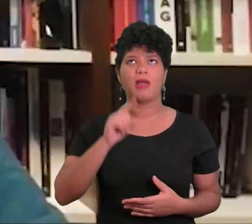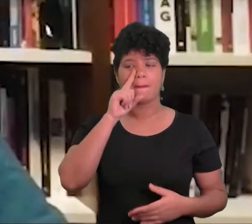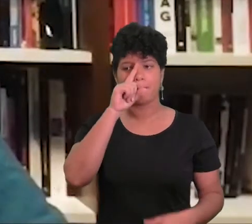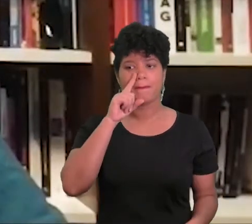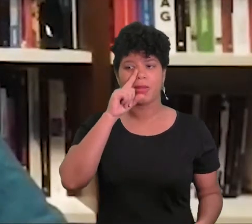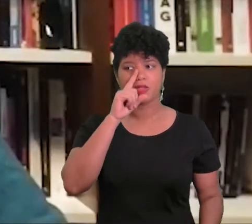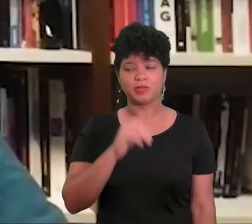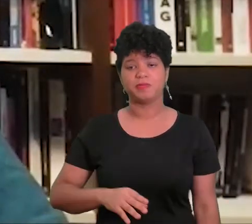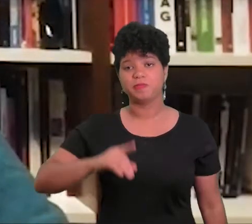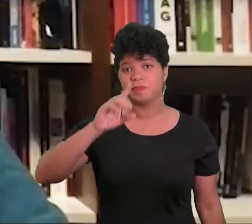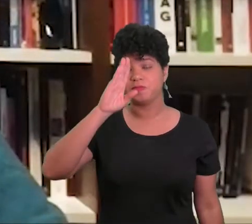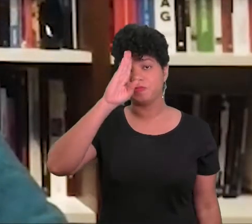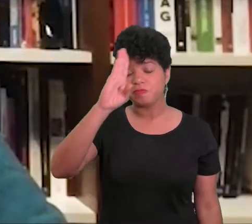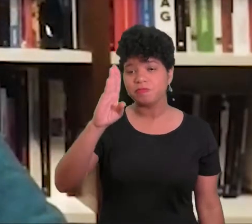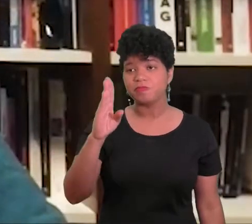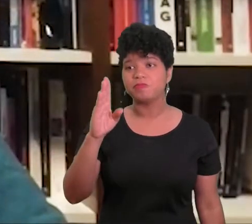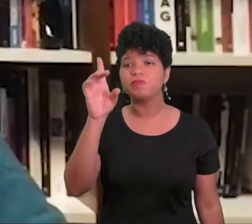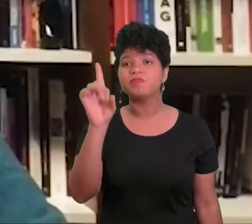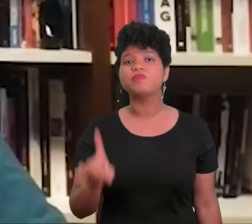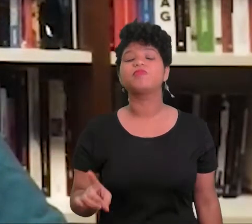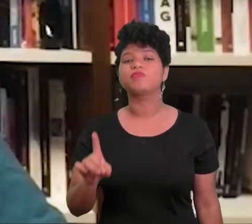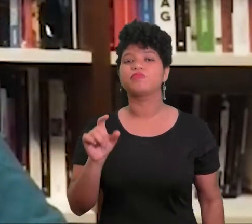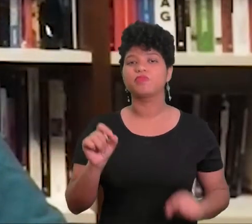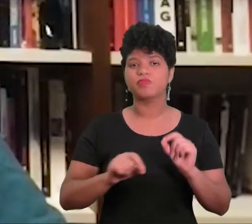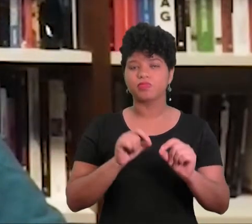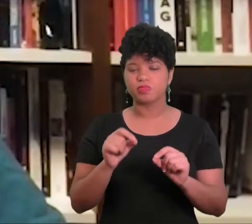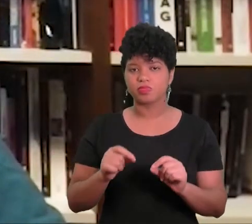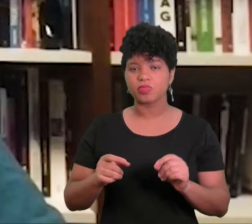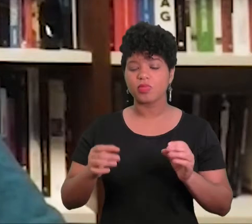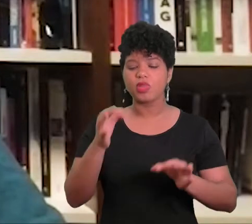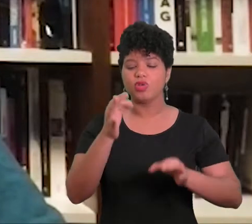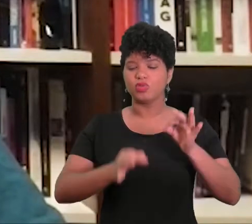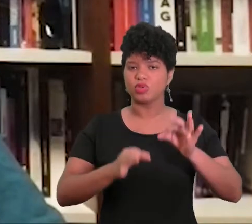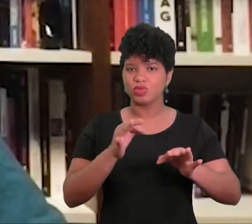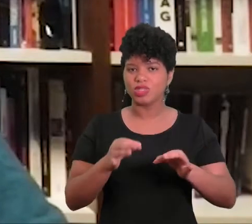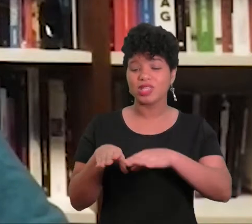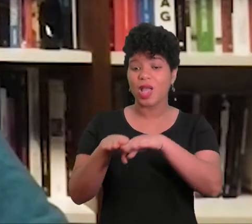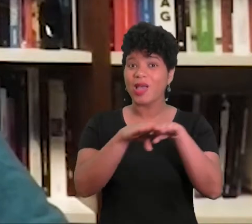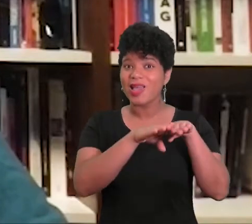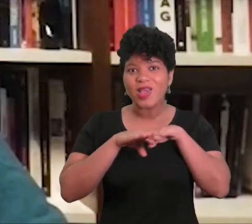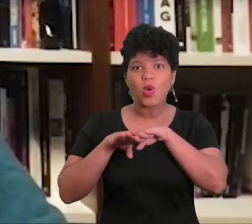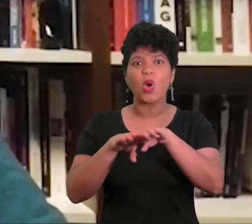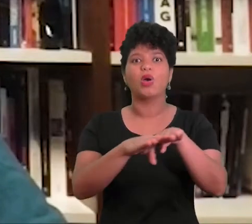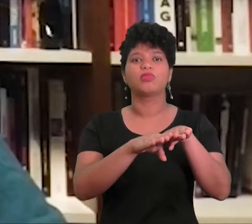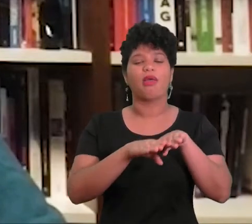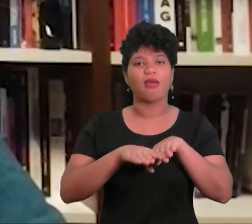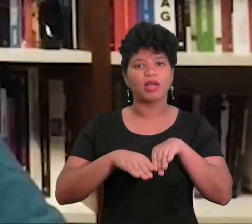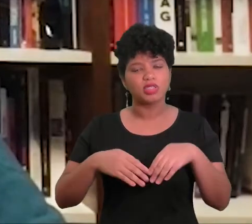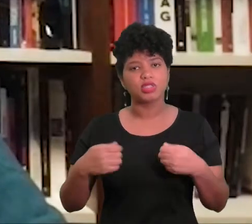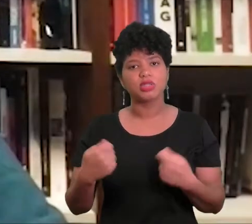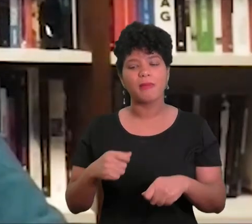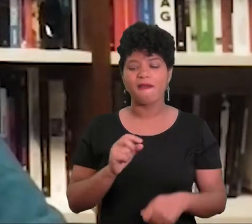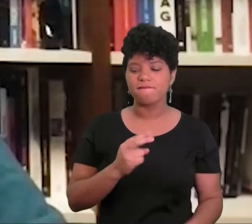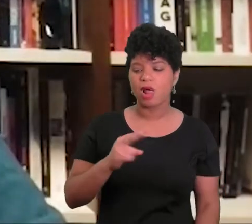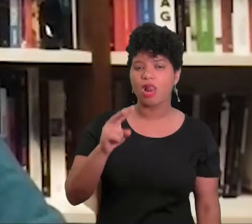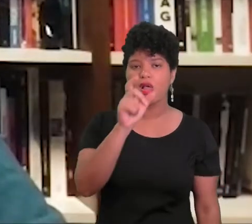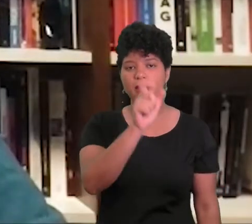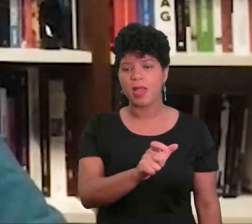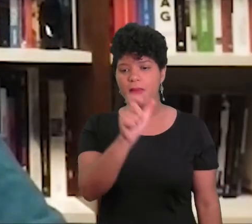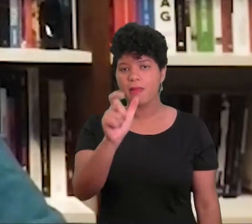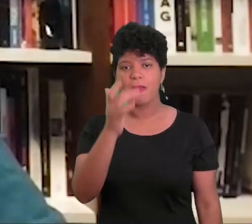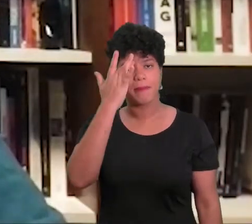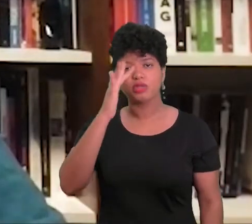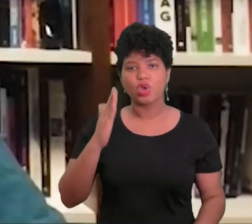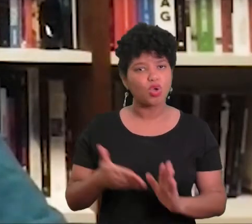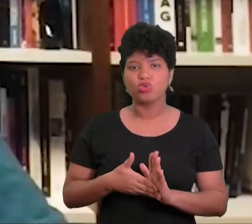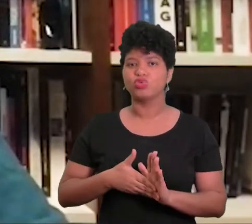principal direito diz respeito à justiça, diz respeito à igualdade, diz respeito à valorização de todo ser humano em todos